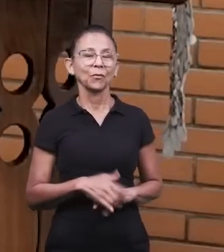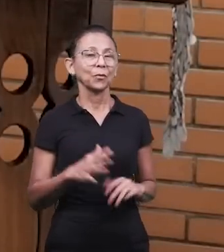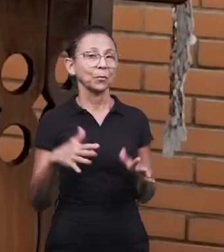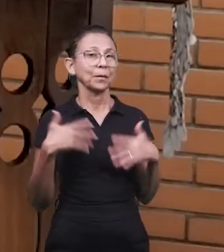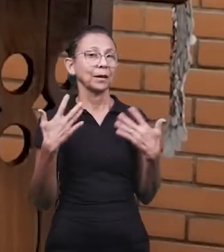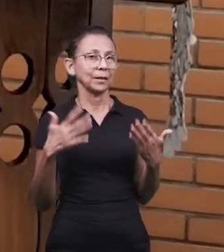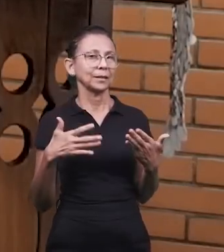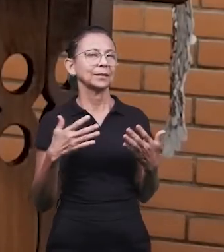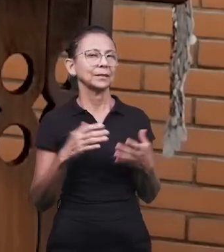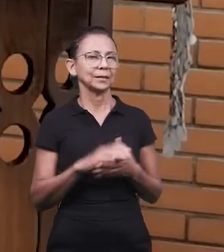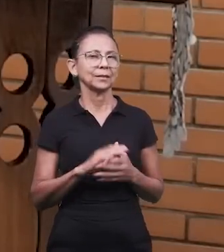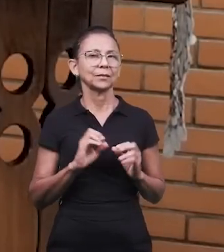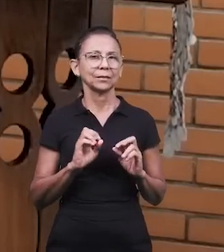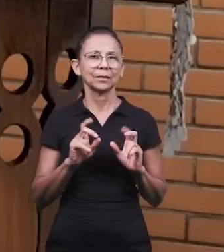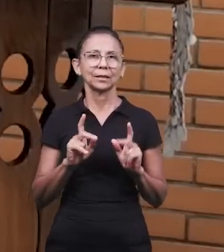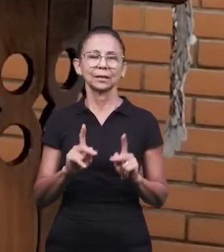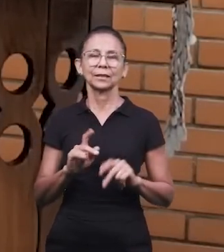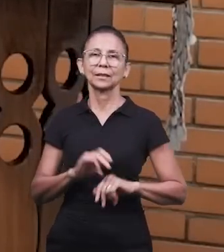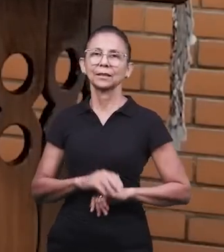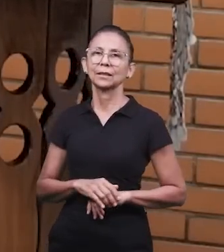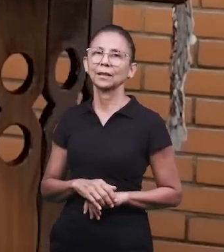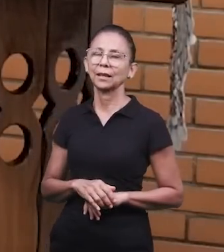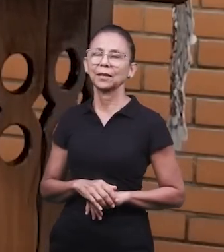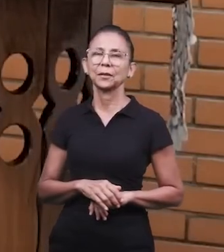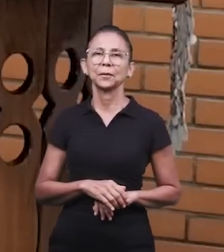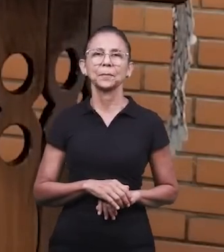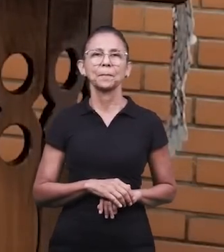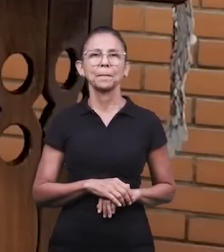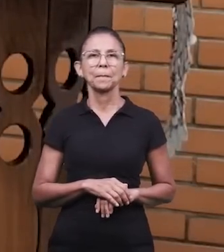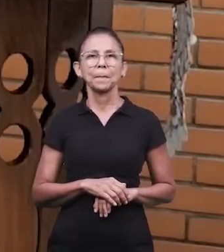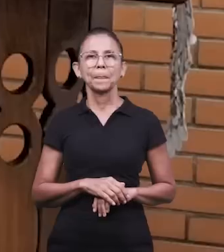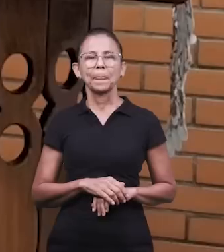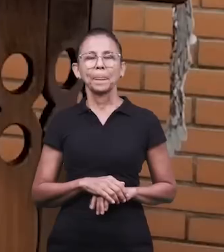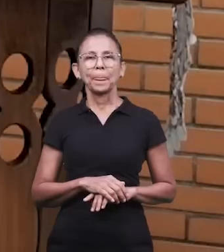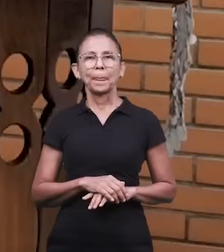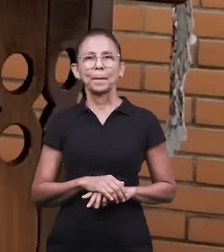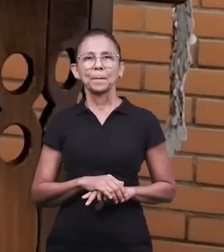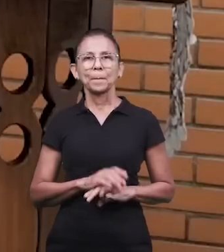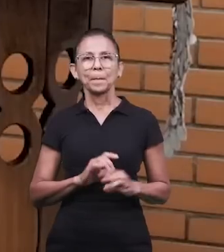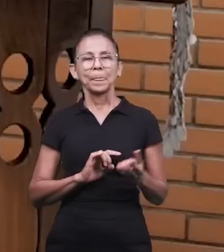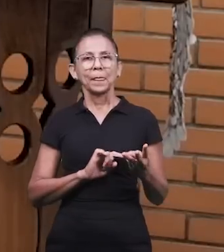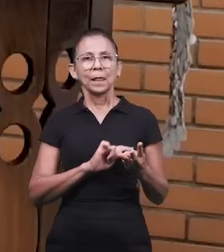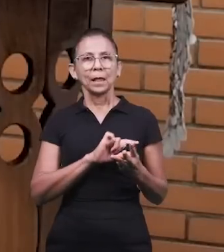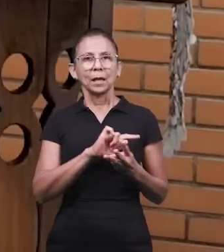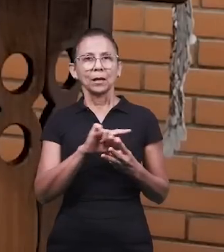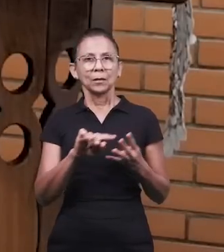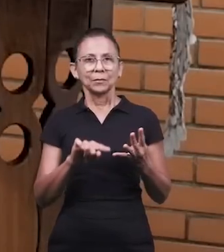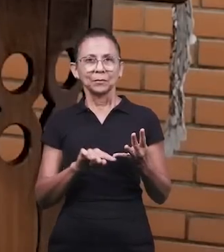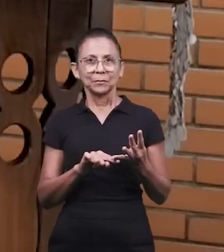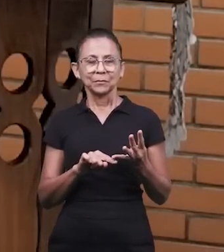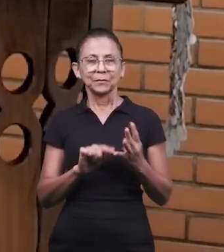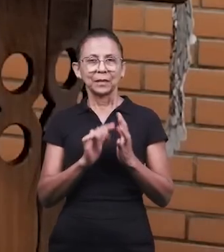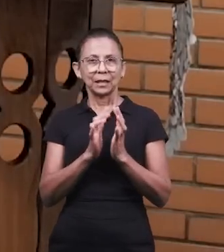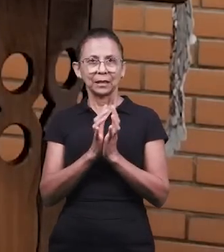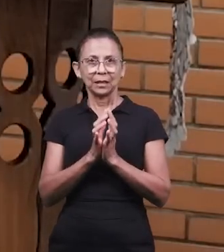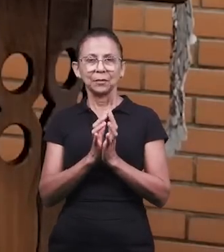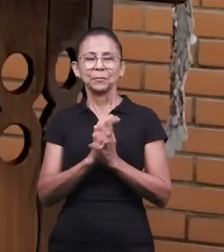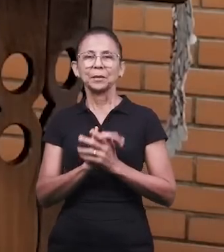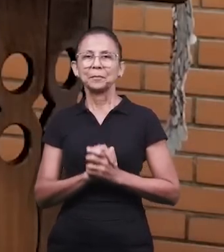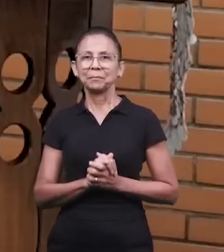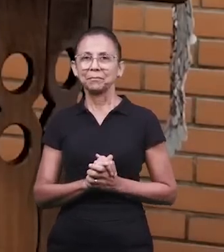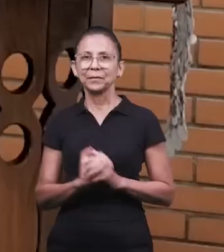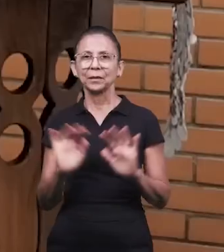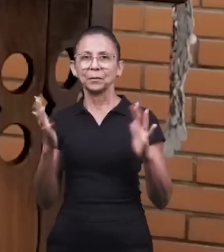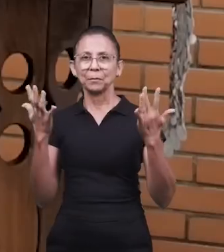pela sua saudação, dos irmãos Kleber Correia, Elias Faé e também do nosso amado pastor Josias, que os felicitaram aqui por